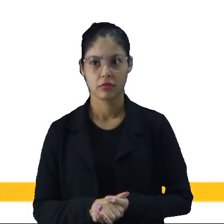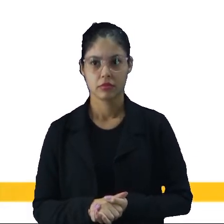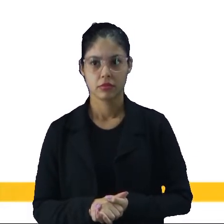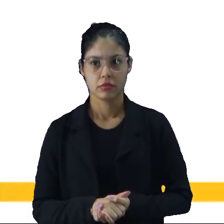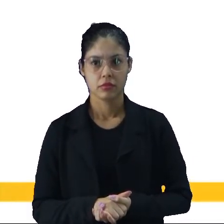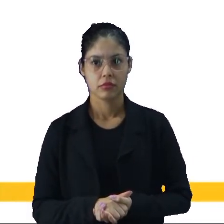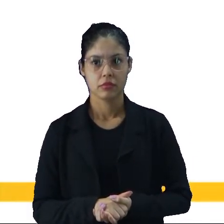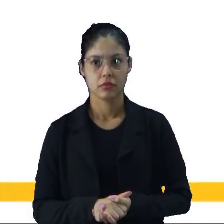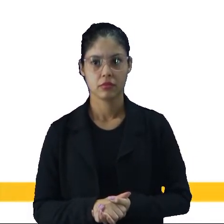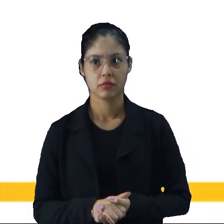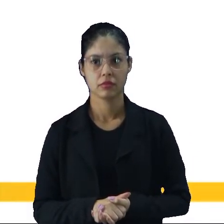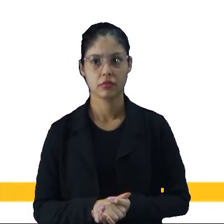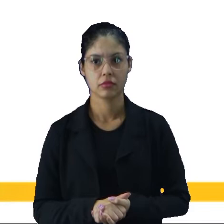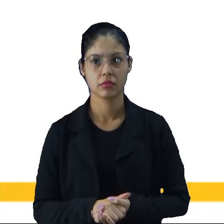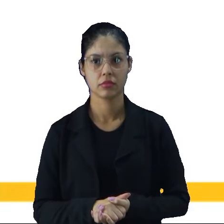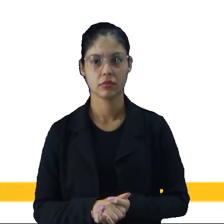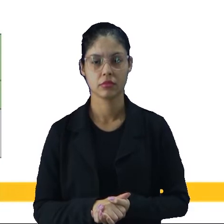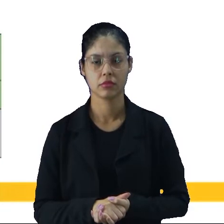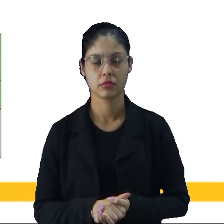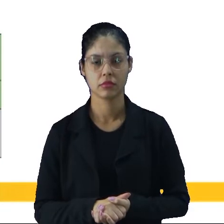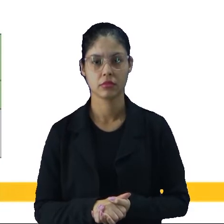Tá? Olha aqui.